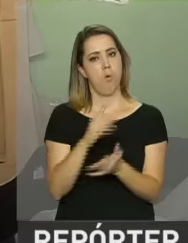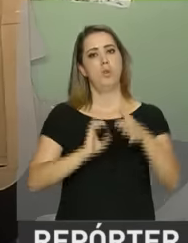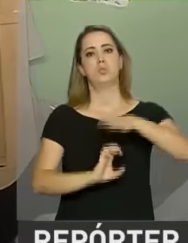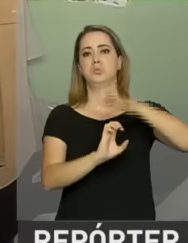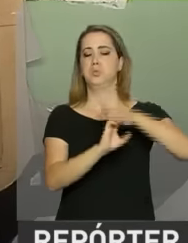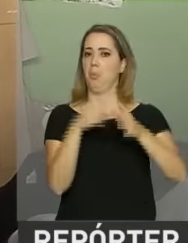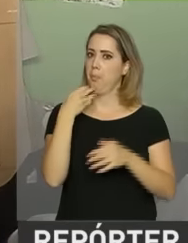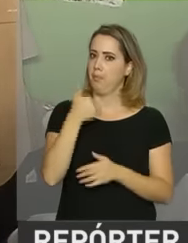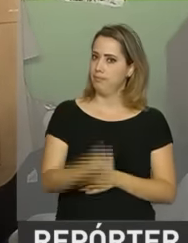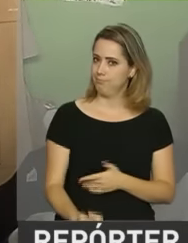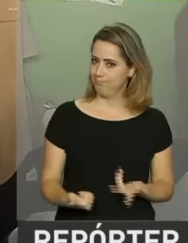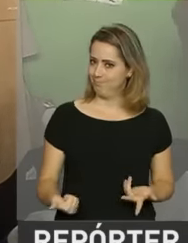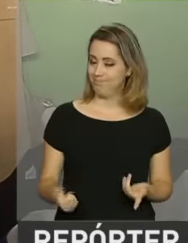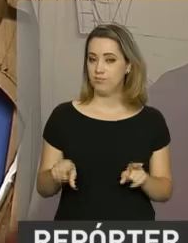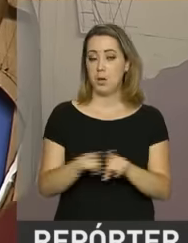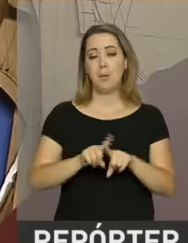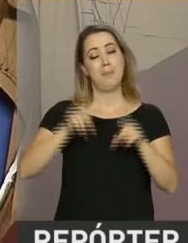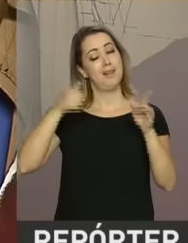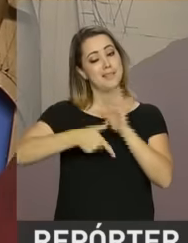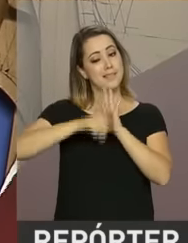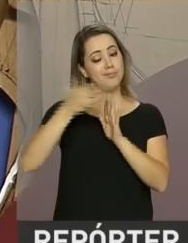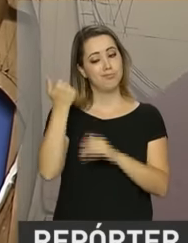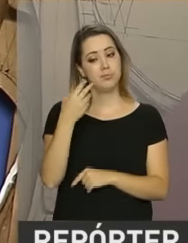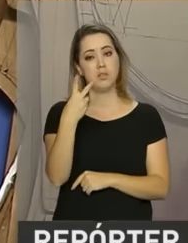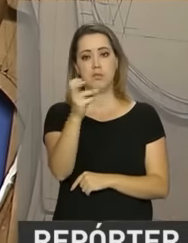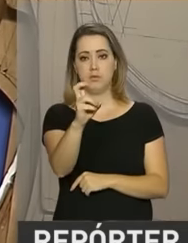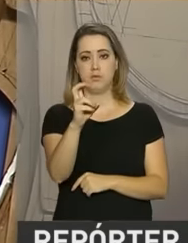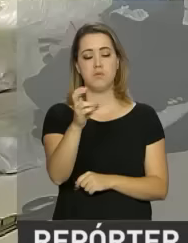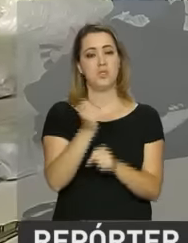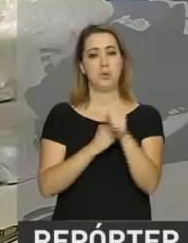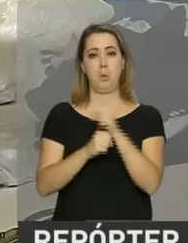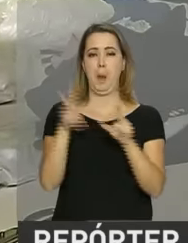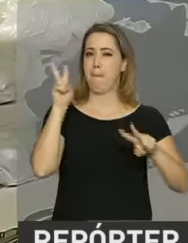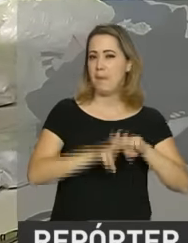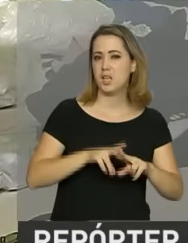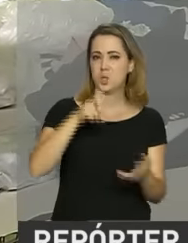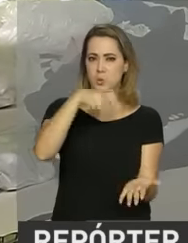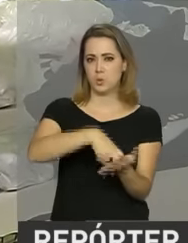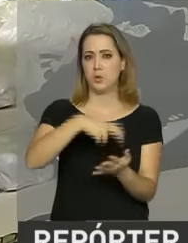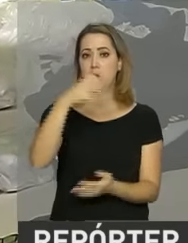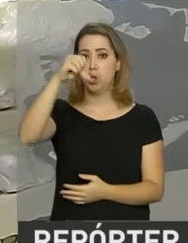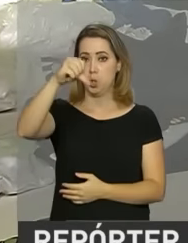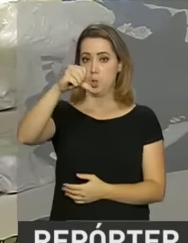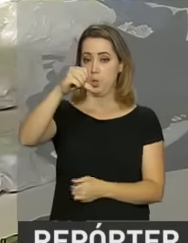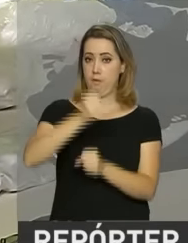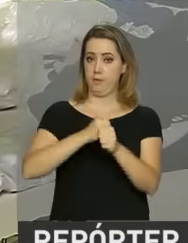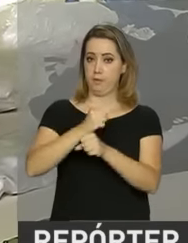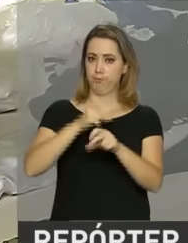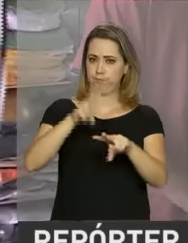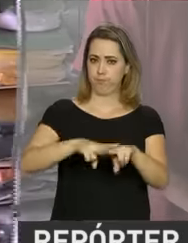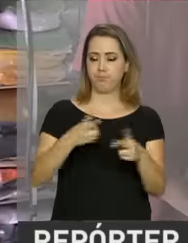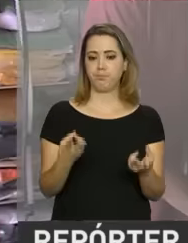sucesso mas nem sempre foi assim há 25 anos foi preso e condenado a 9 anos de prisão em regime